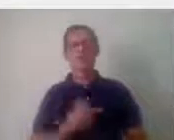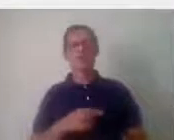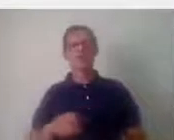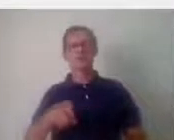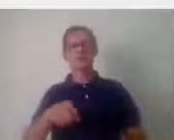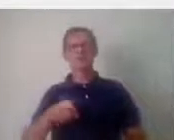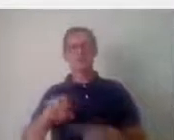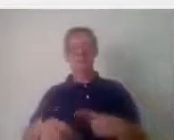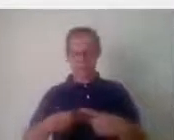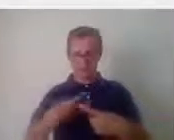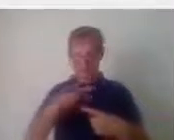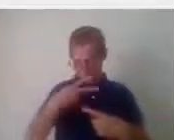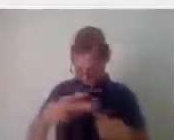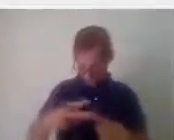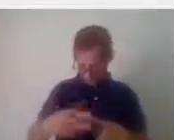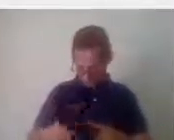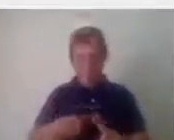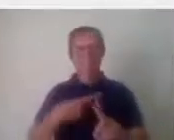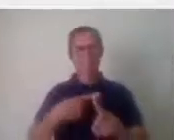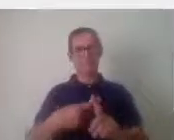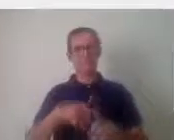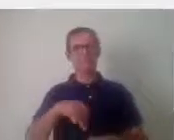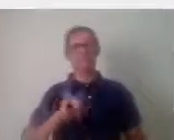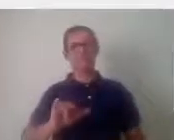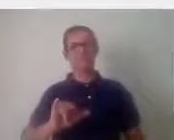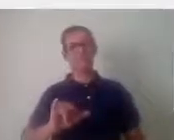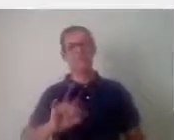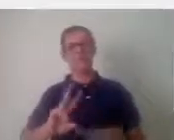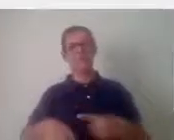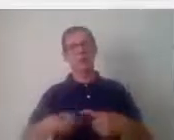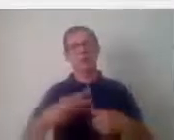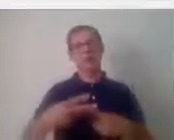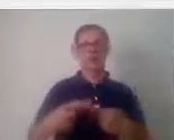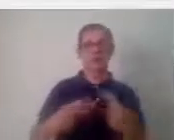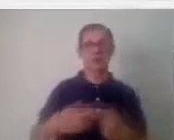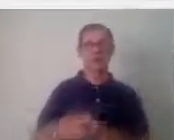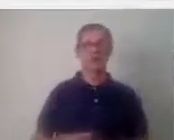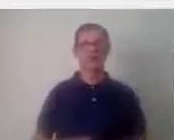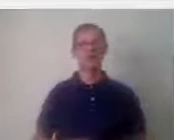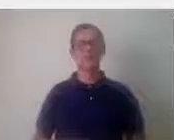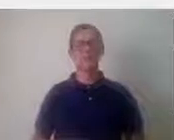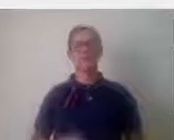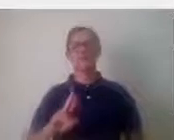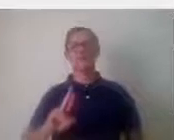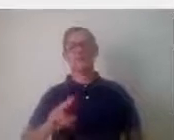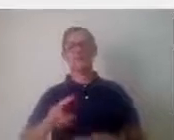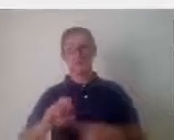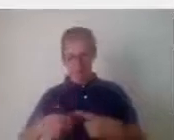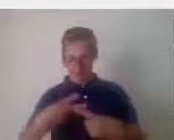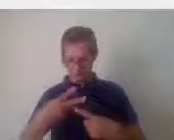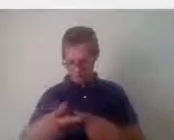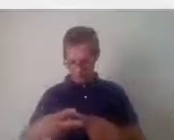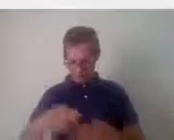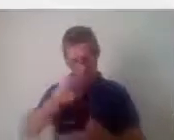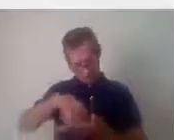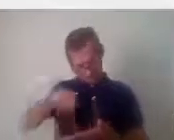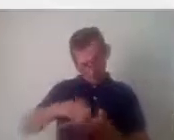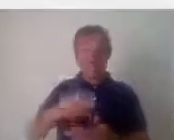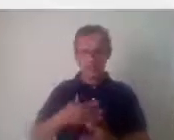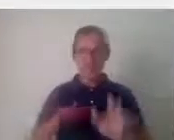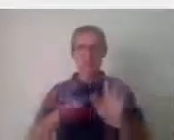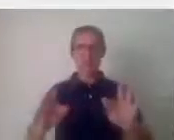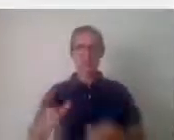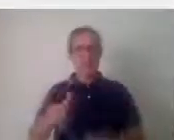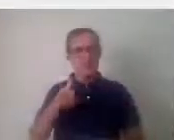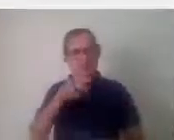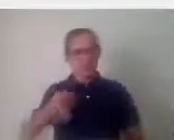x² mais y² é igual a r². Reescrevi a minha função,